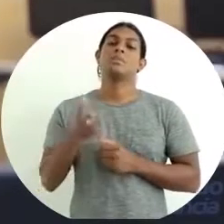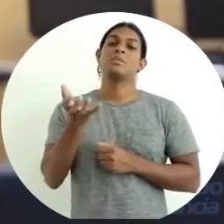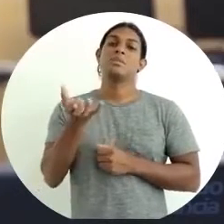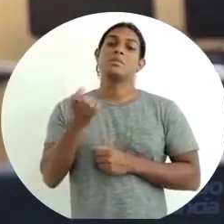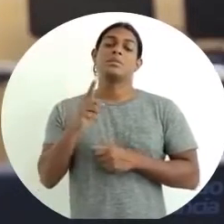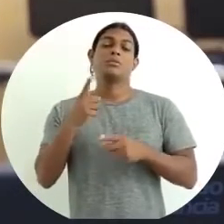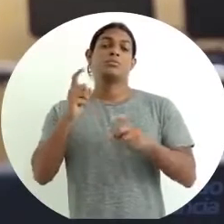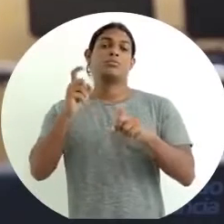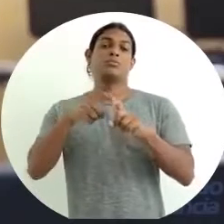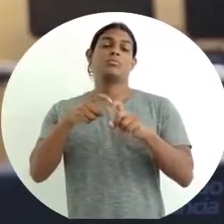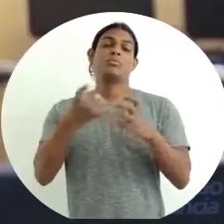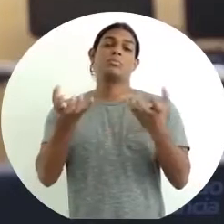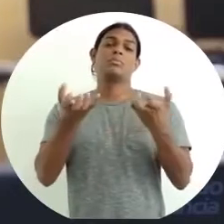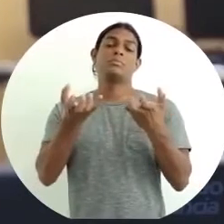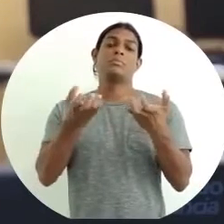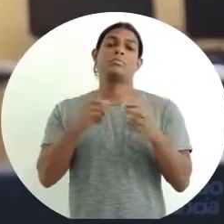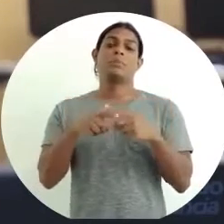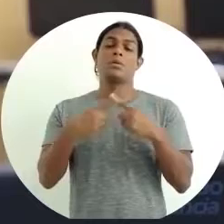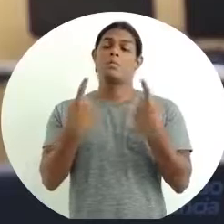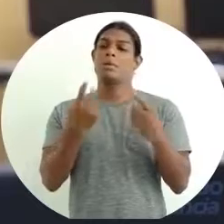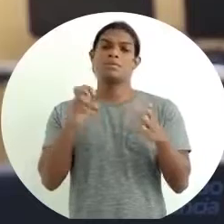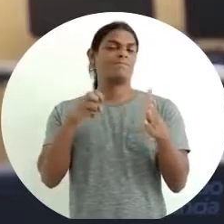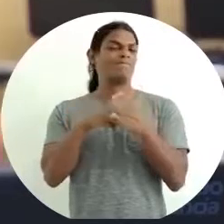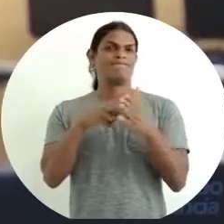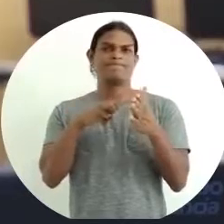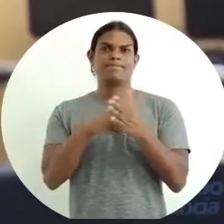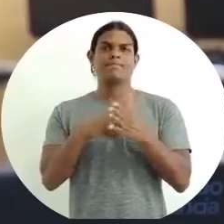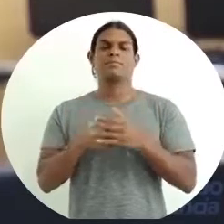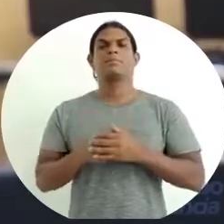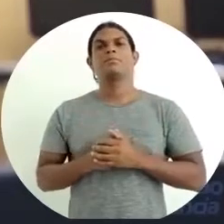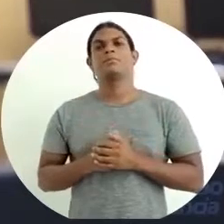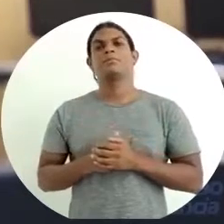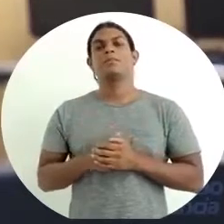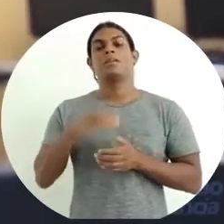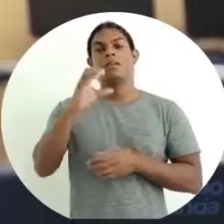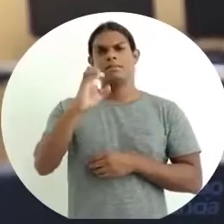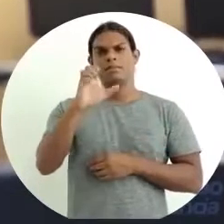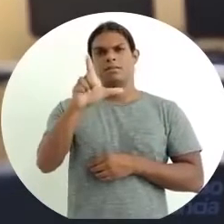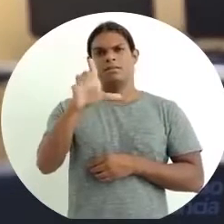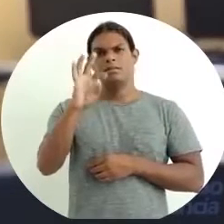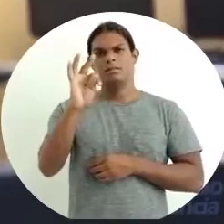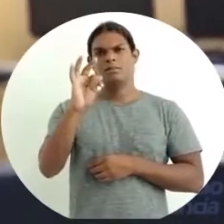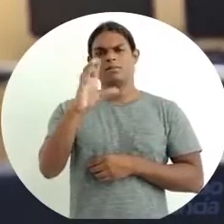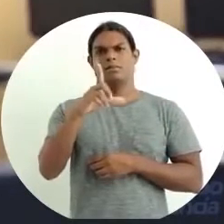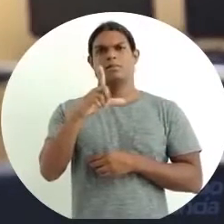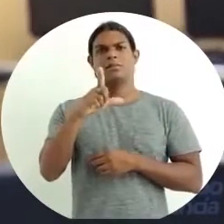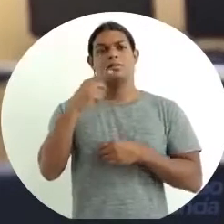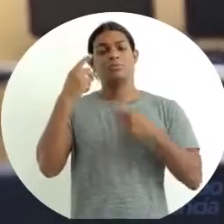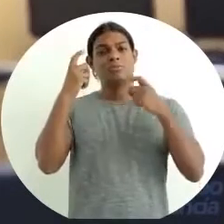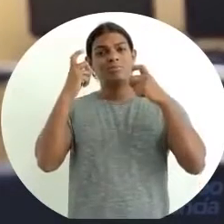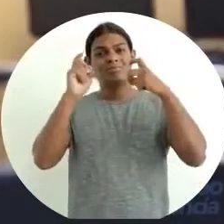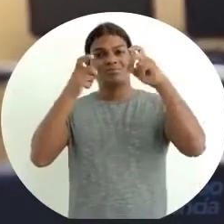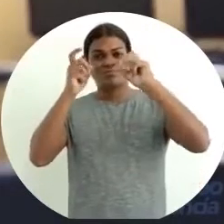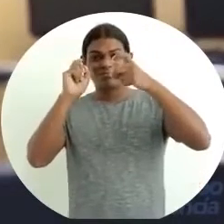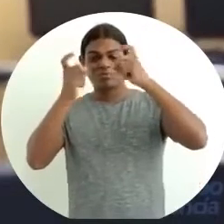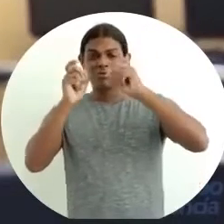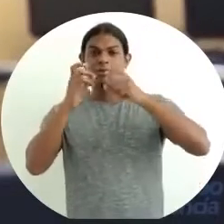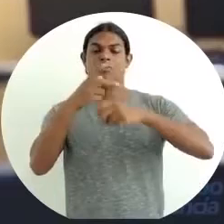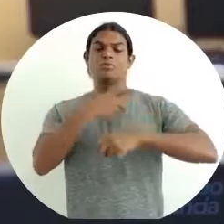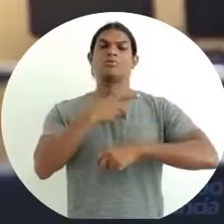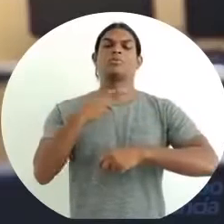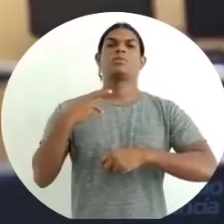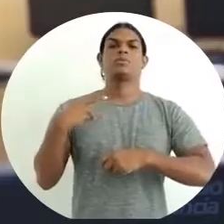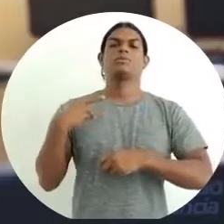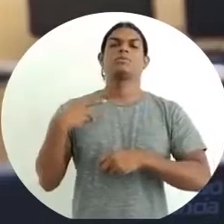aí é facultativo. Logo, para declarar que a CLT tem uma preocupação muito grande com a saúde do